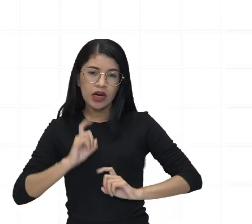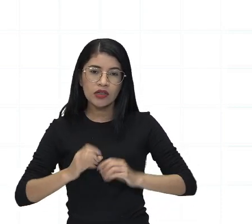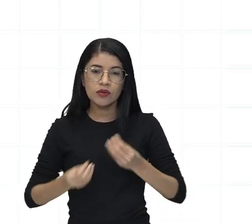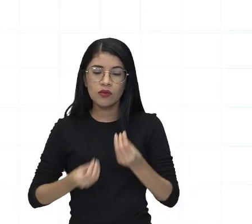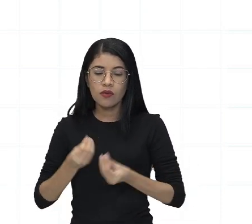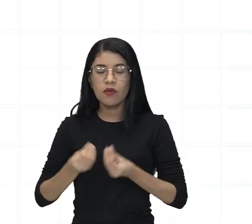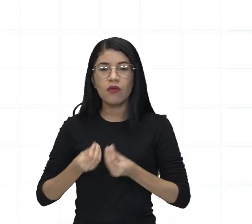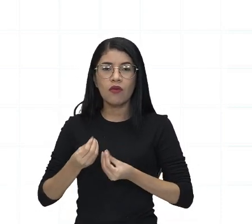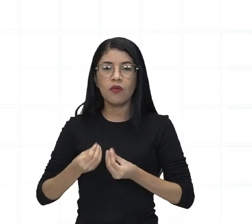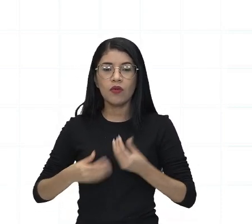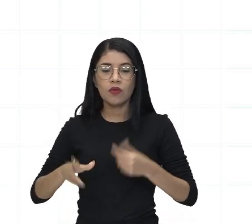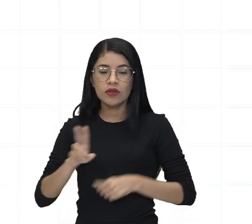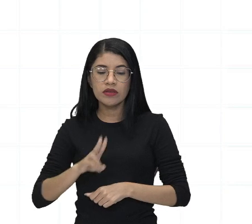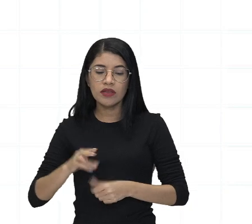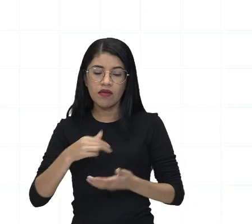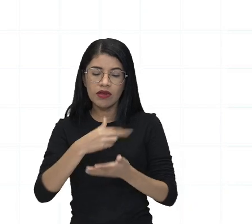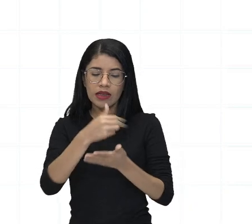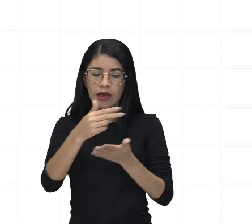obra.